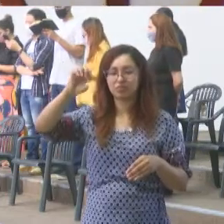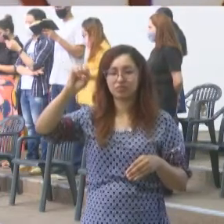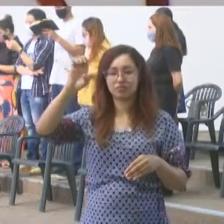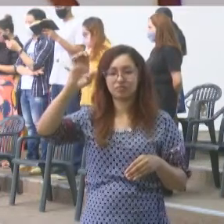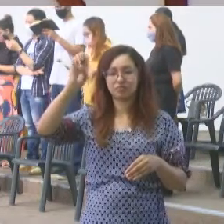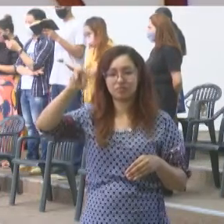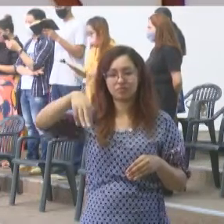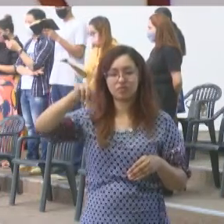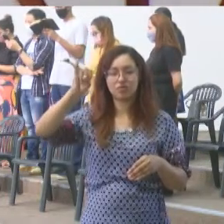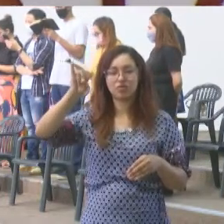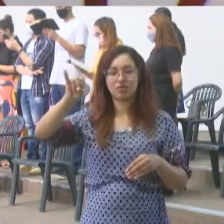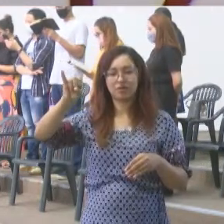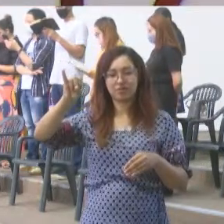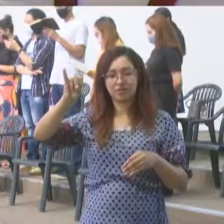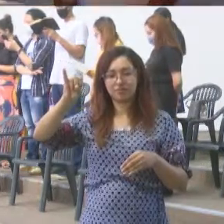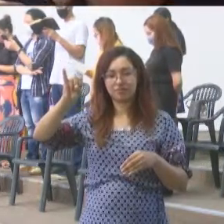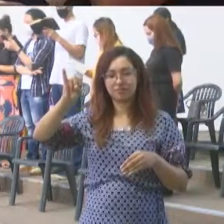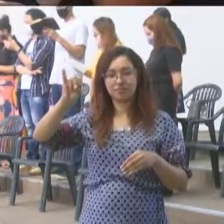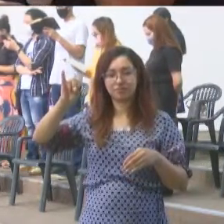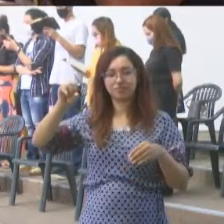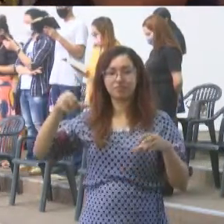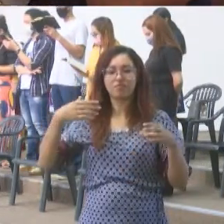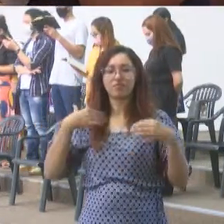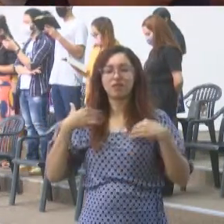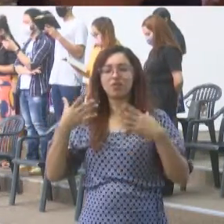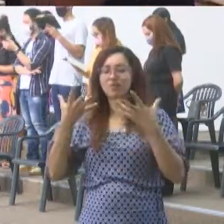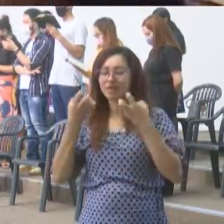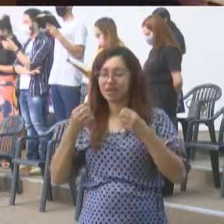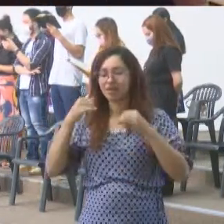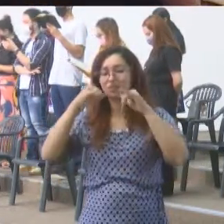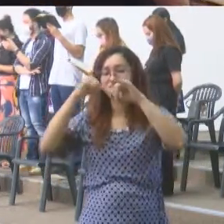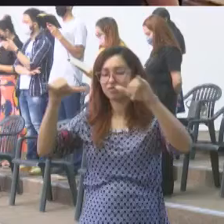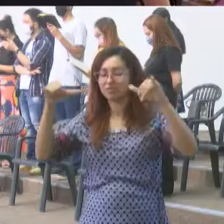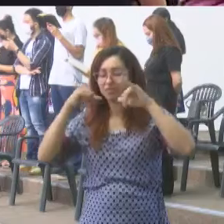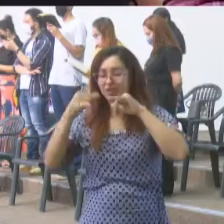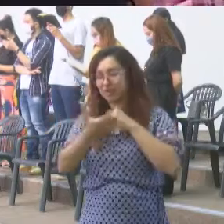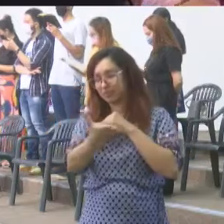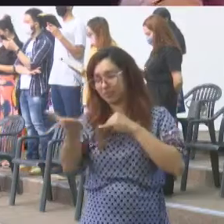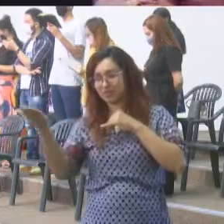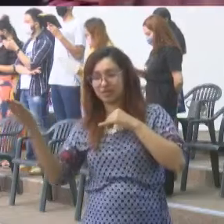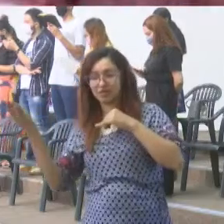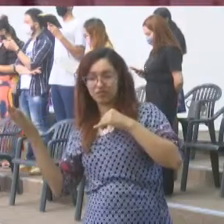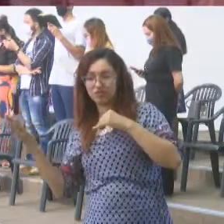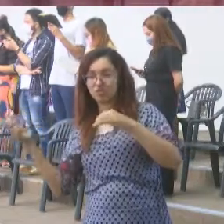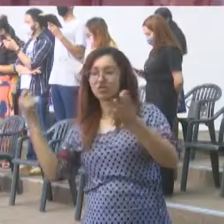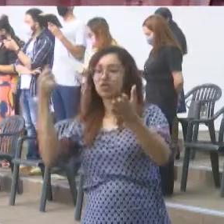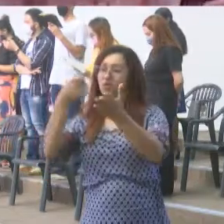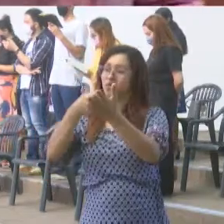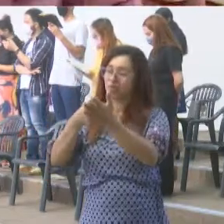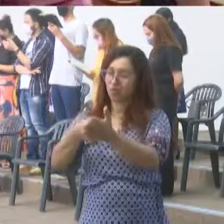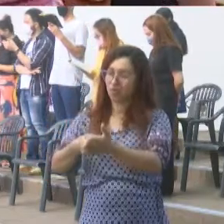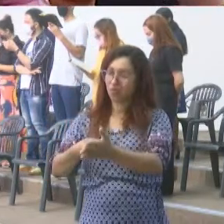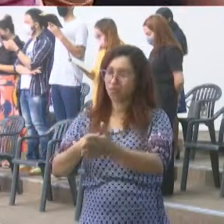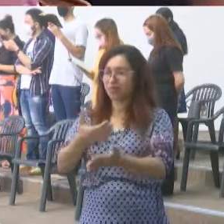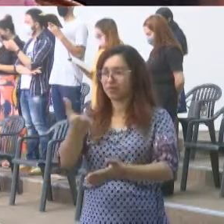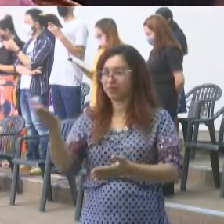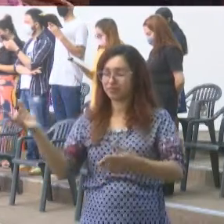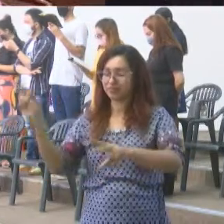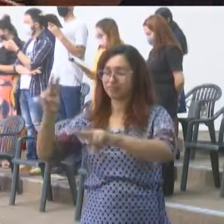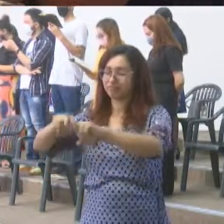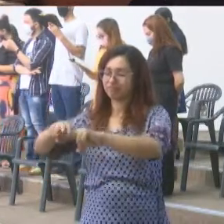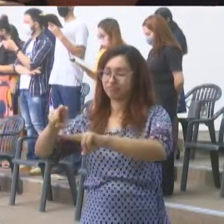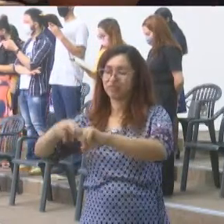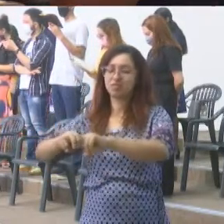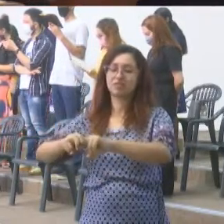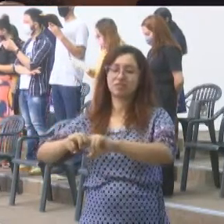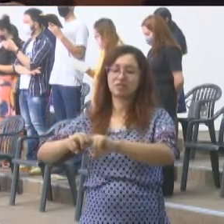para venda. Resolvi, pois, informar-te disso e dizer-te: compra na presença destes